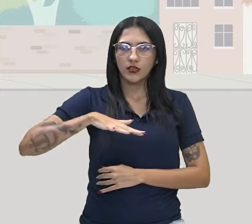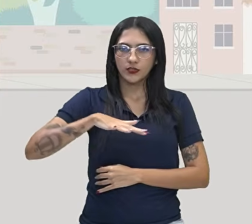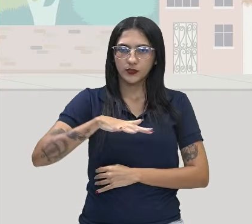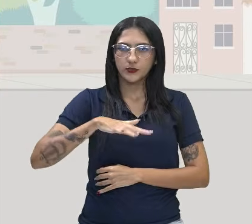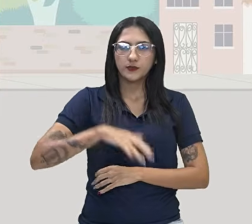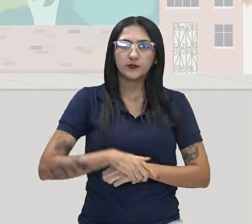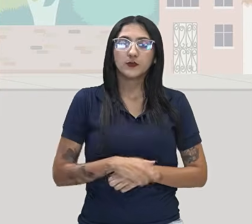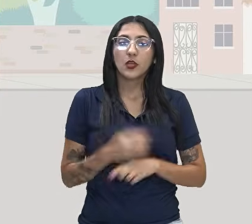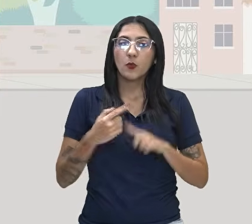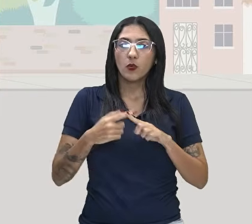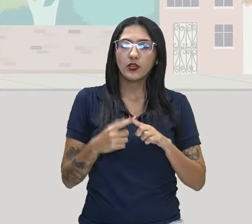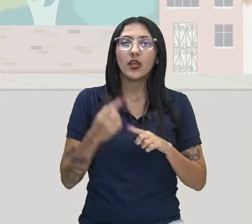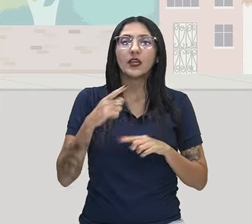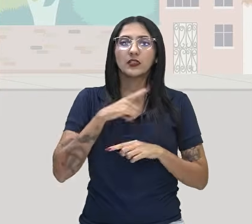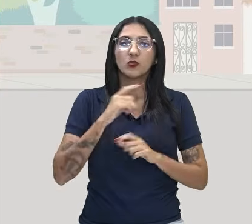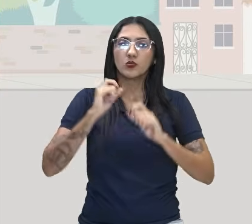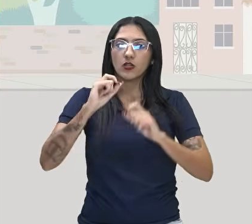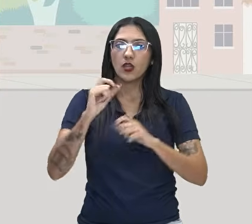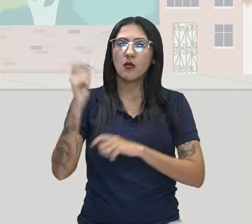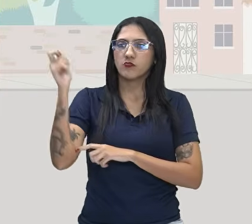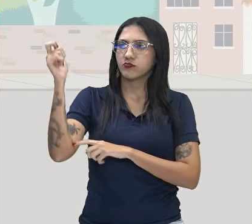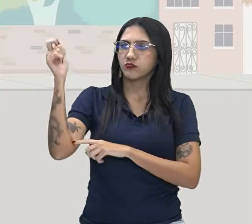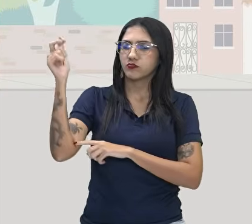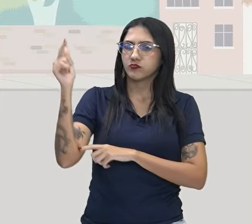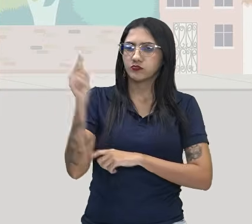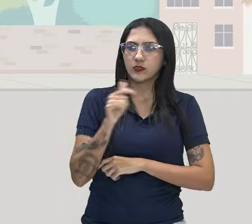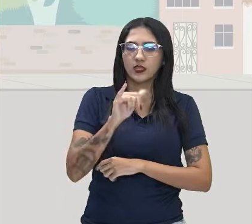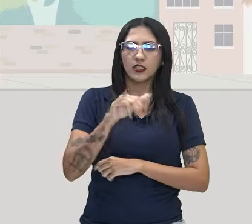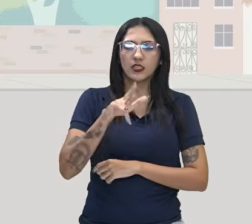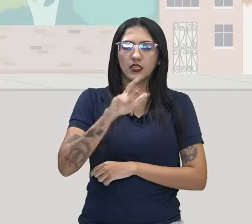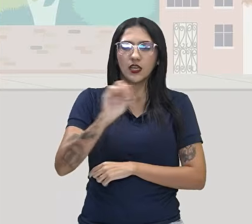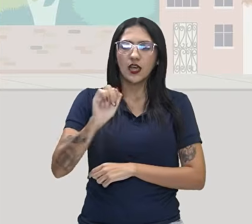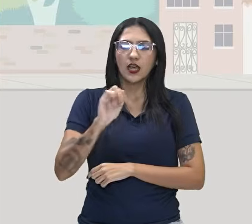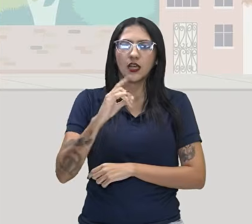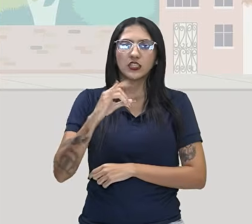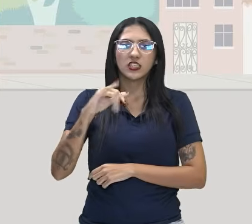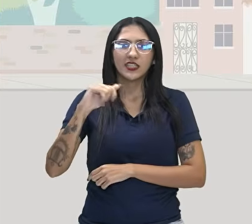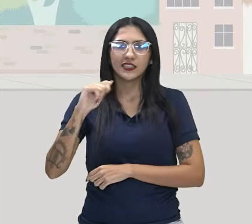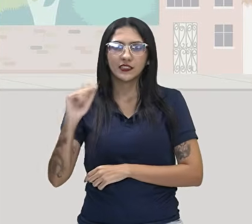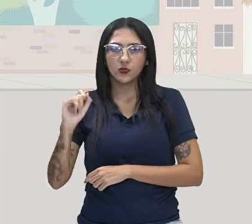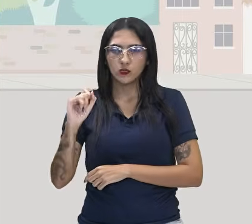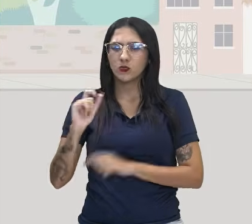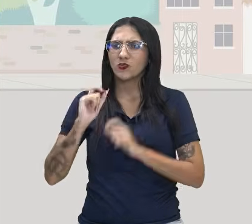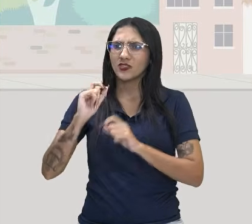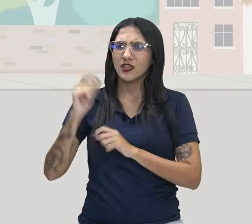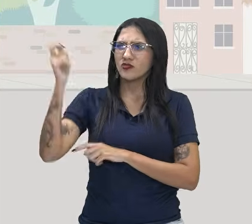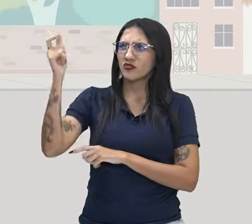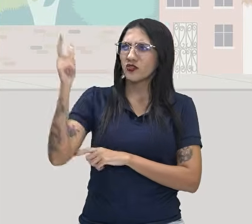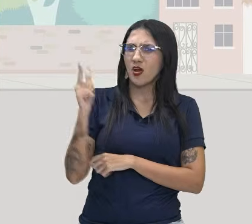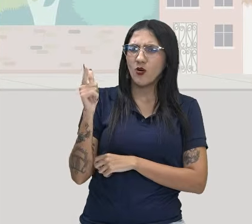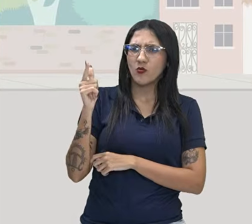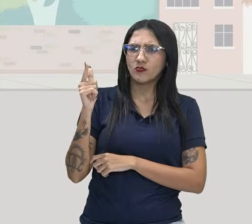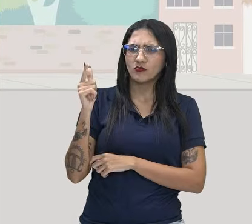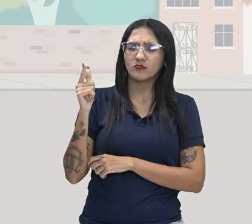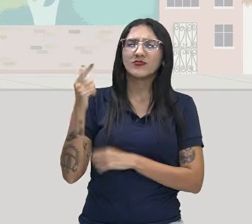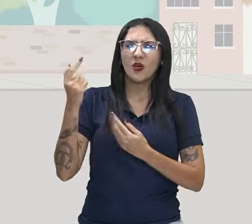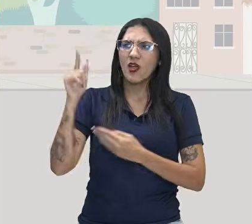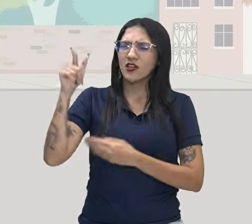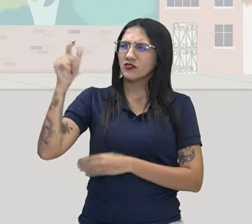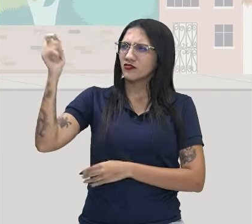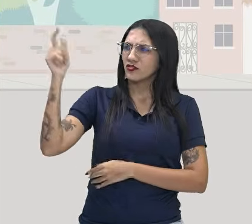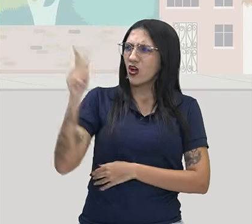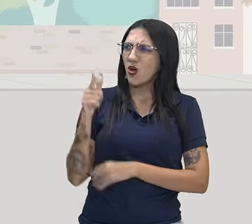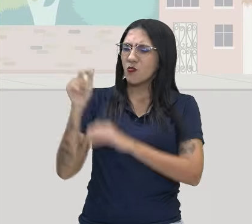Porque existe a radiação, a irradiação solar, né? Com essa radiação solar, gente, o